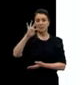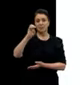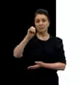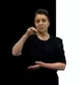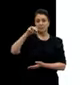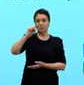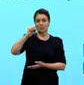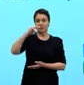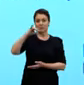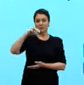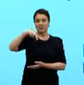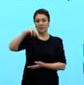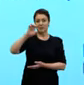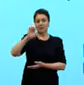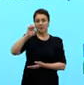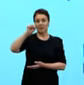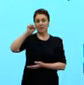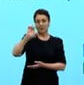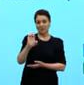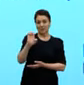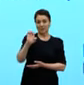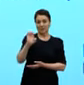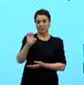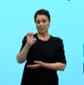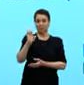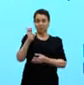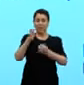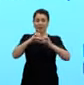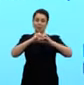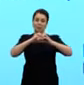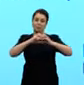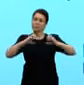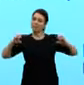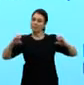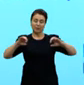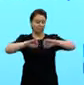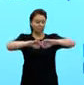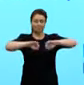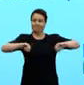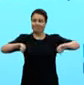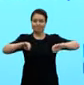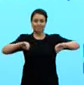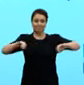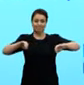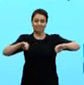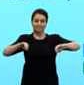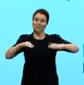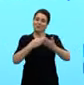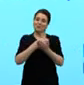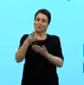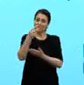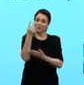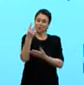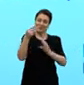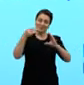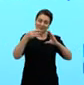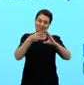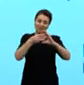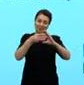Vai cada um para o seu lado. A divisão do citoplasma, e aqui se formam duas